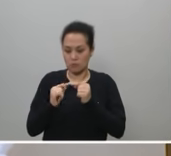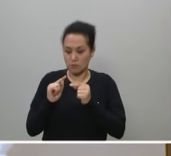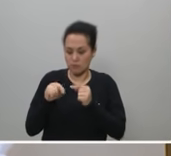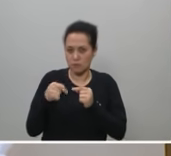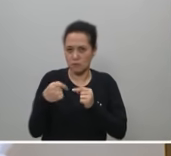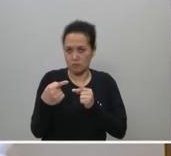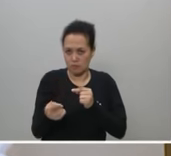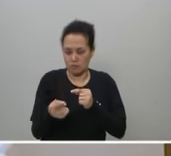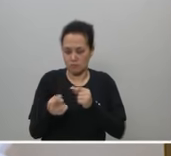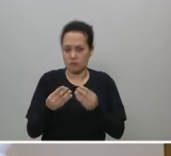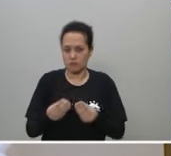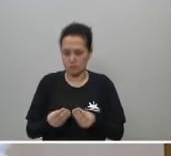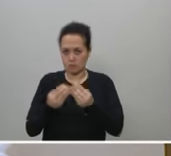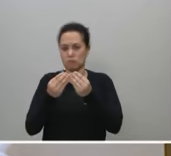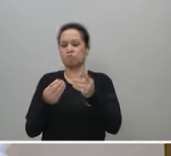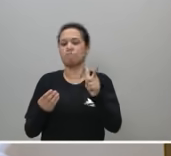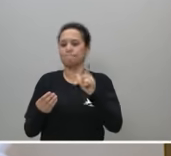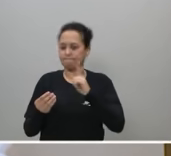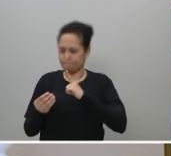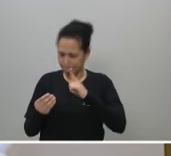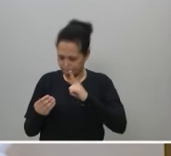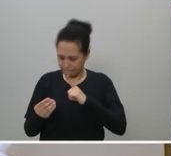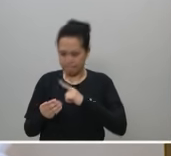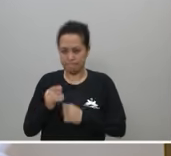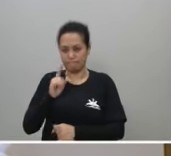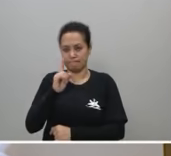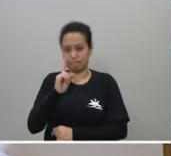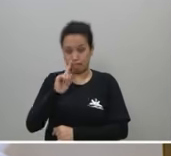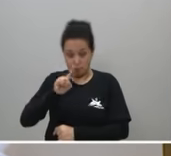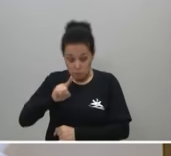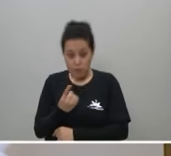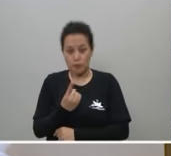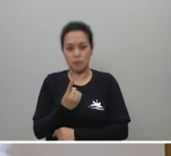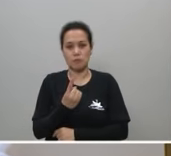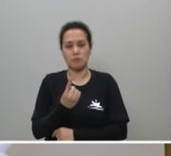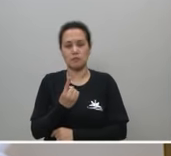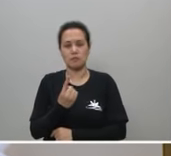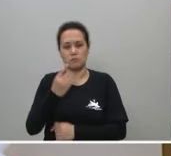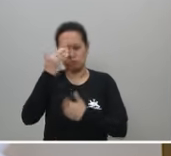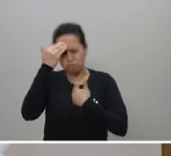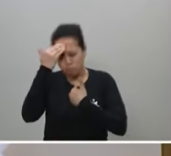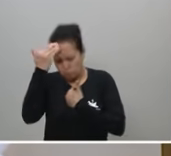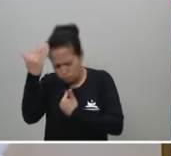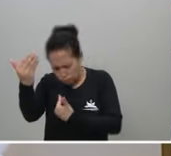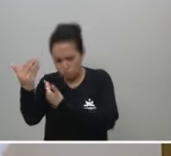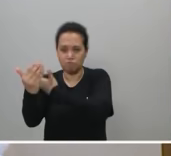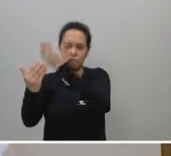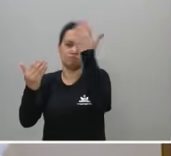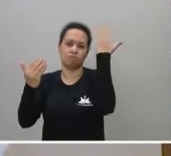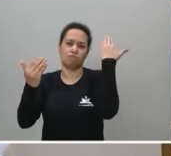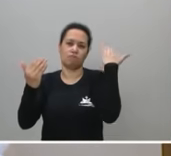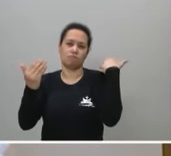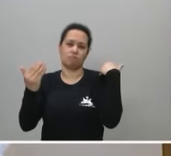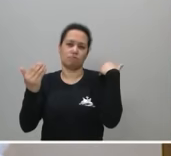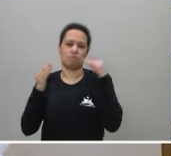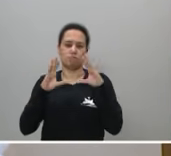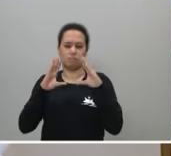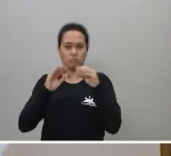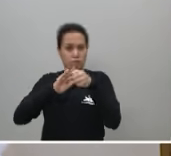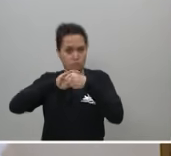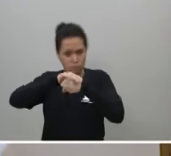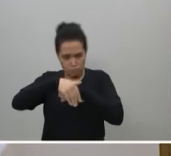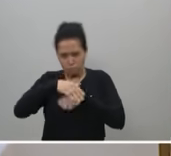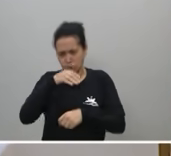ave-marias. Terminadas as mil ave-marias, à noite do sábado, teremos a missa da vigília, e